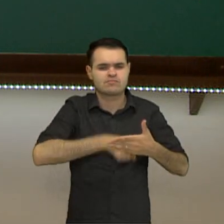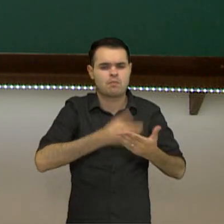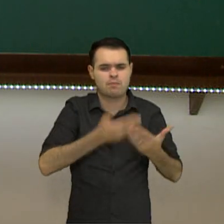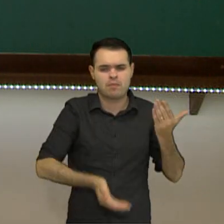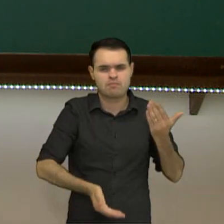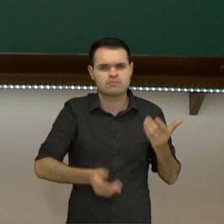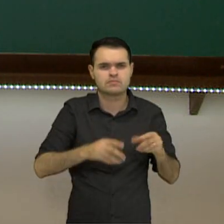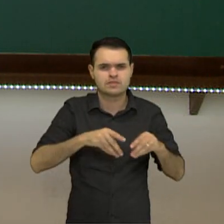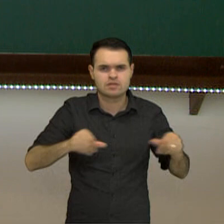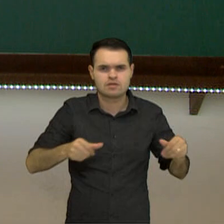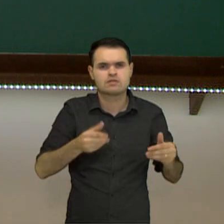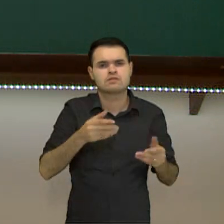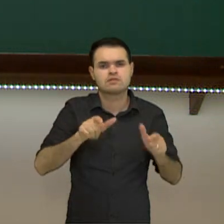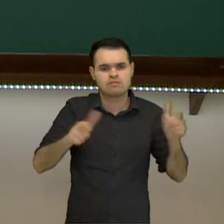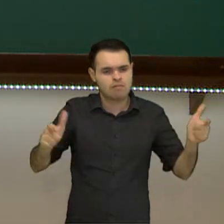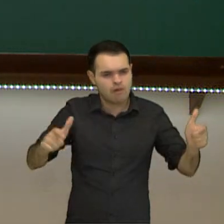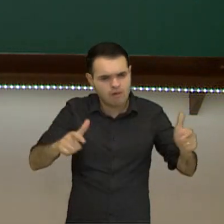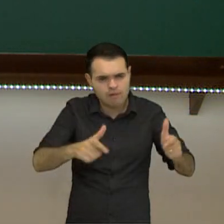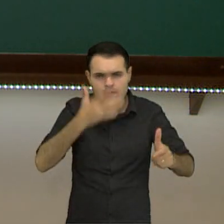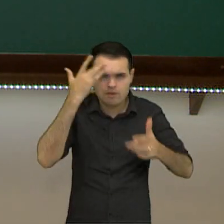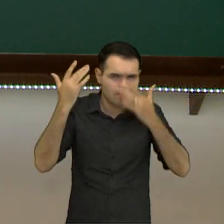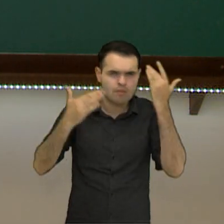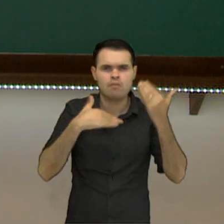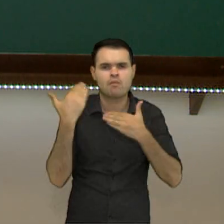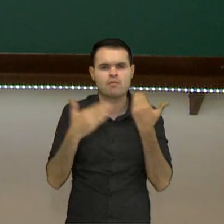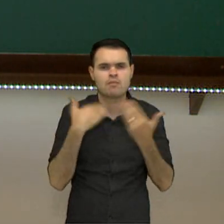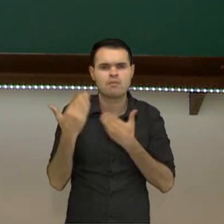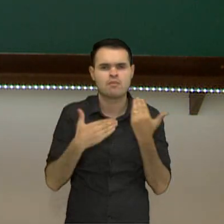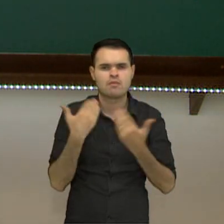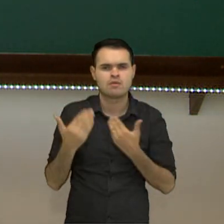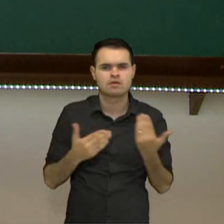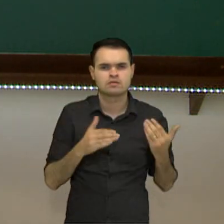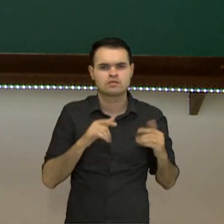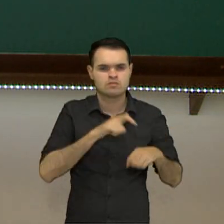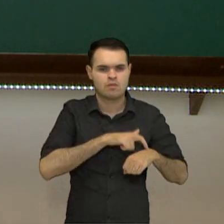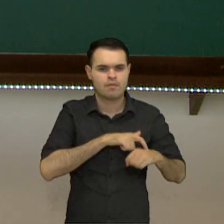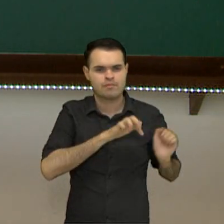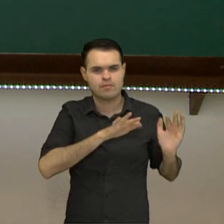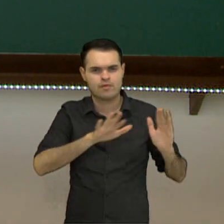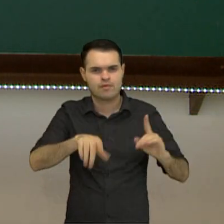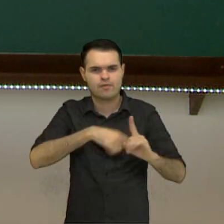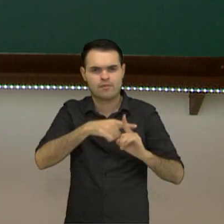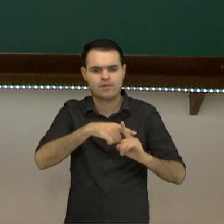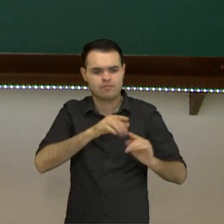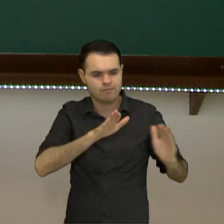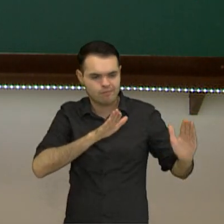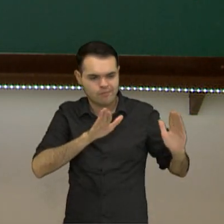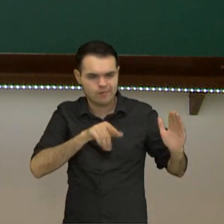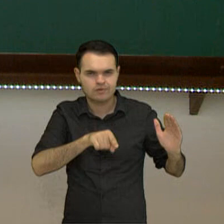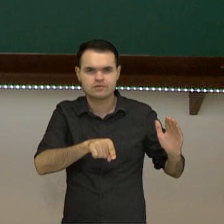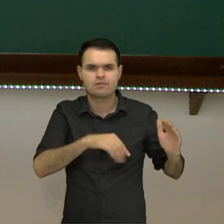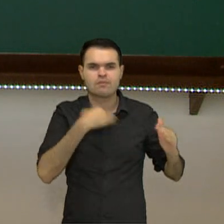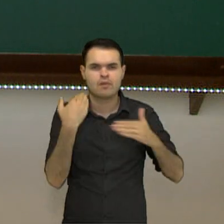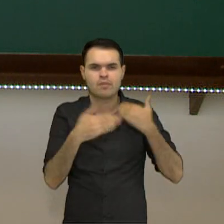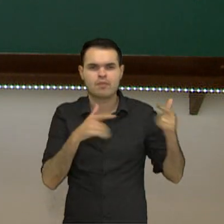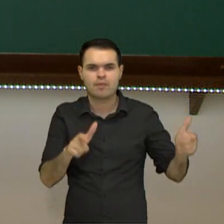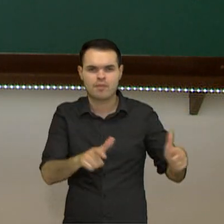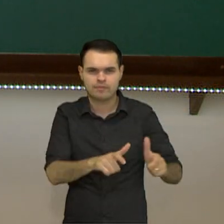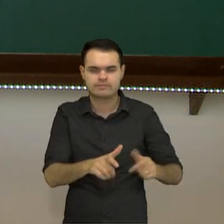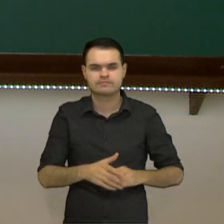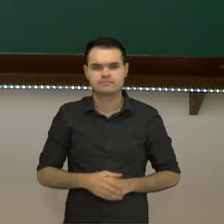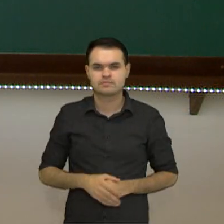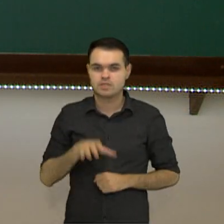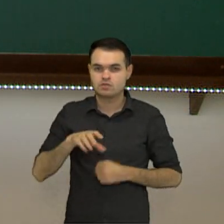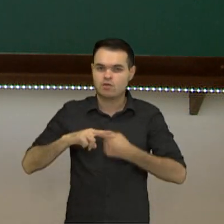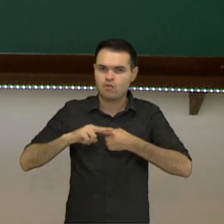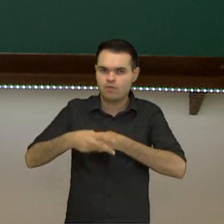terra e perdeu membros da nobreza durante o movimento das cruzadas, que acabaram morrendo nesse movimento de cruzadas. Então aí